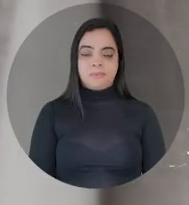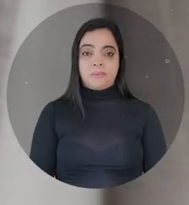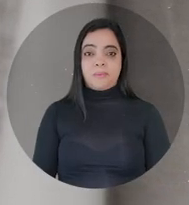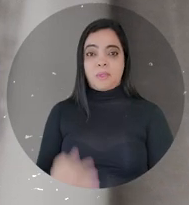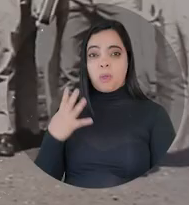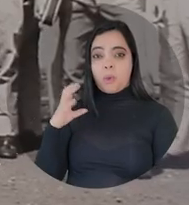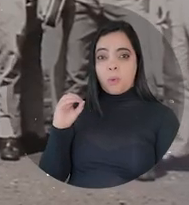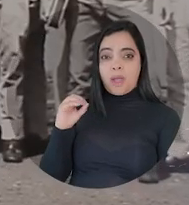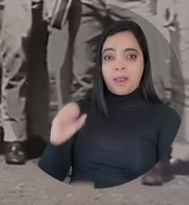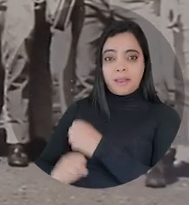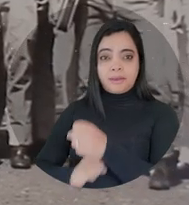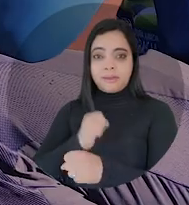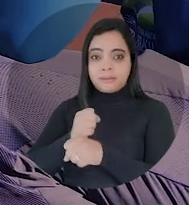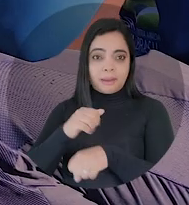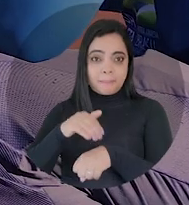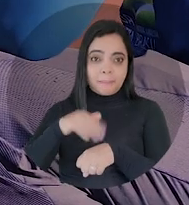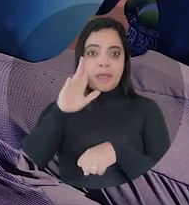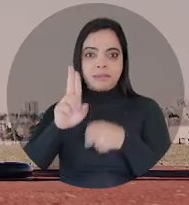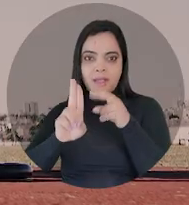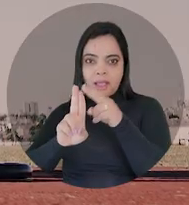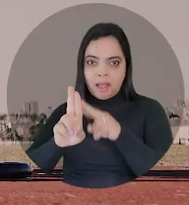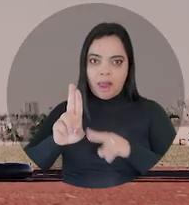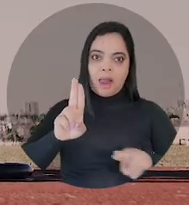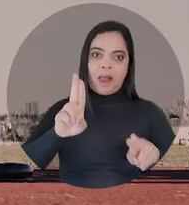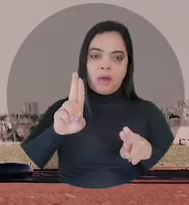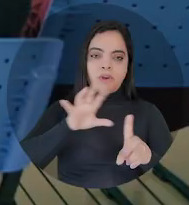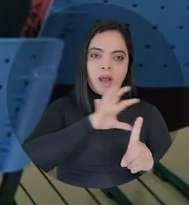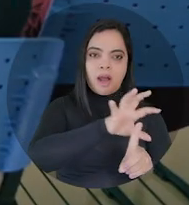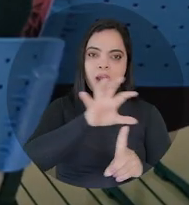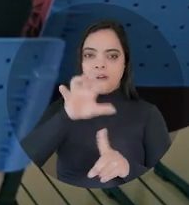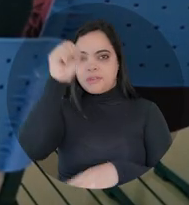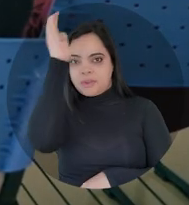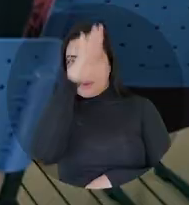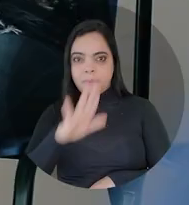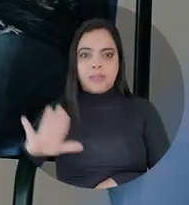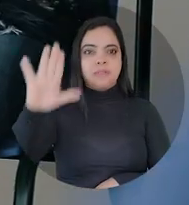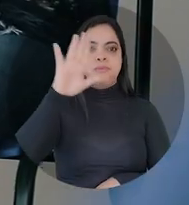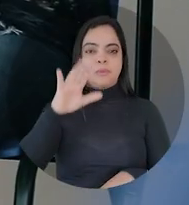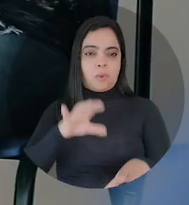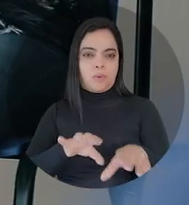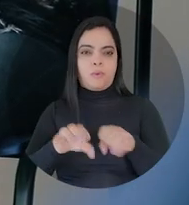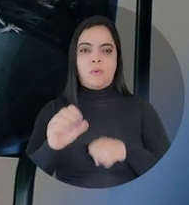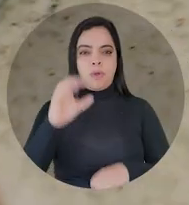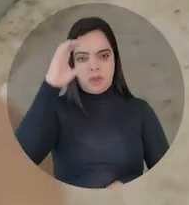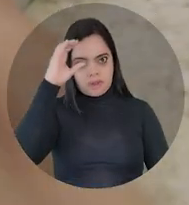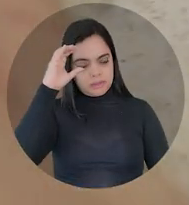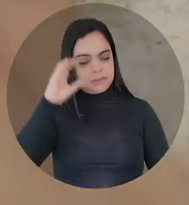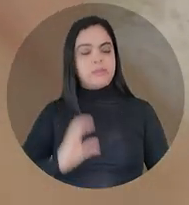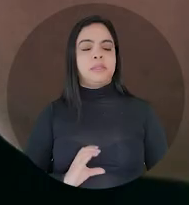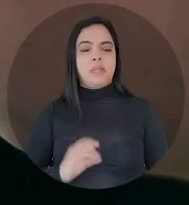Há mais de 4 décadas, a UFO impacta a sociedade brasileira a partir da formação de cidadãos críticos